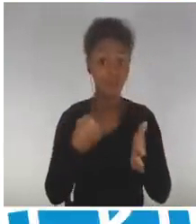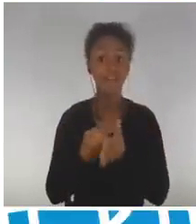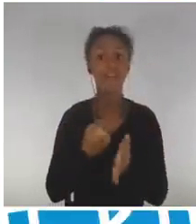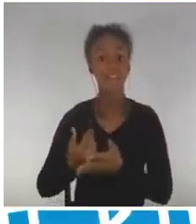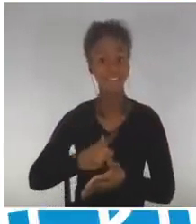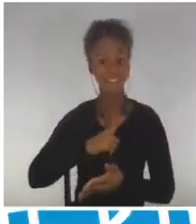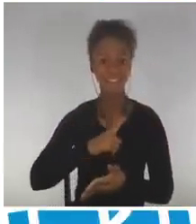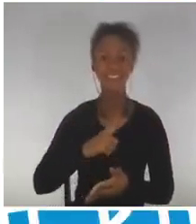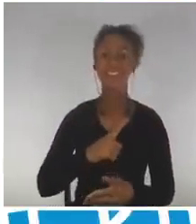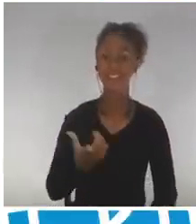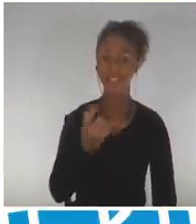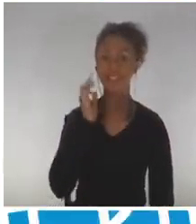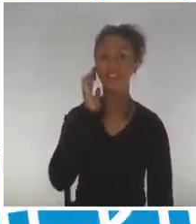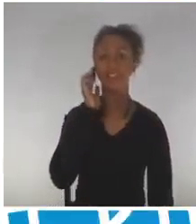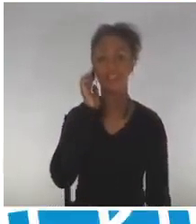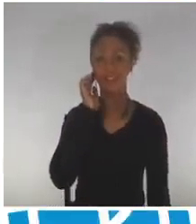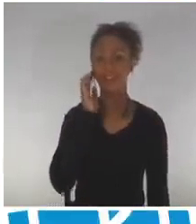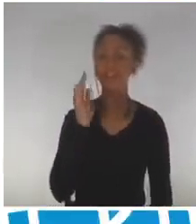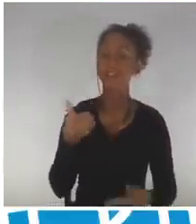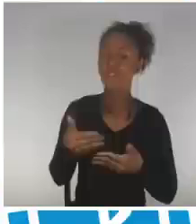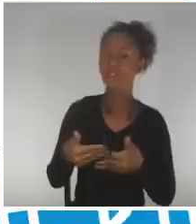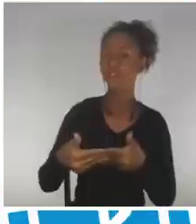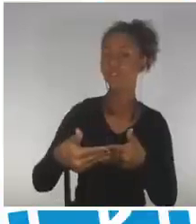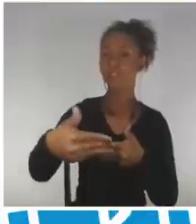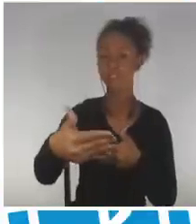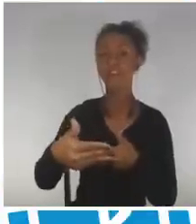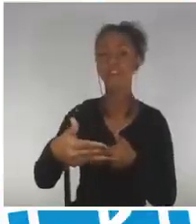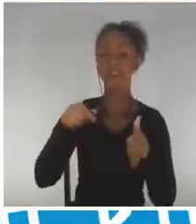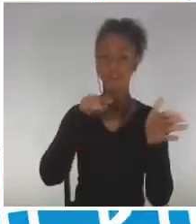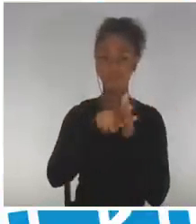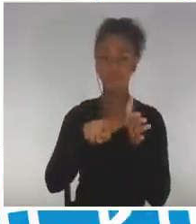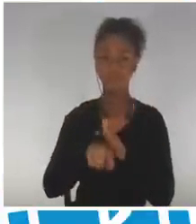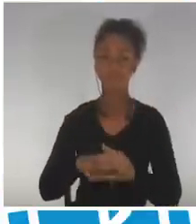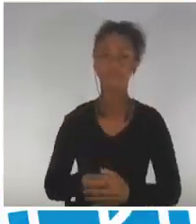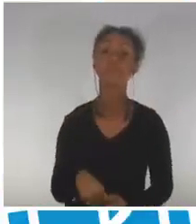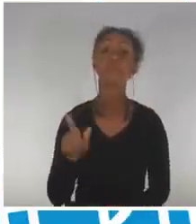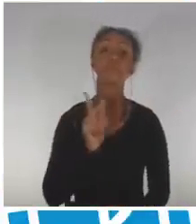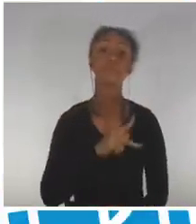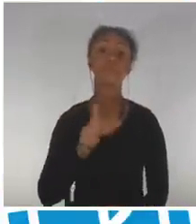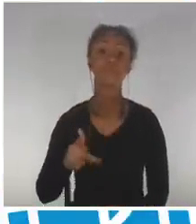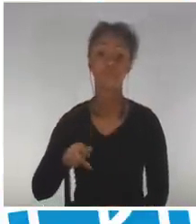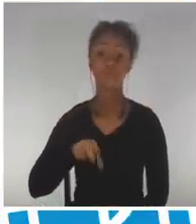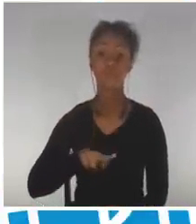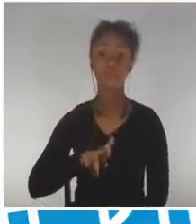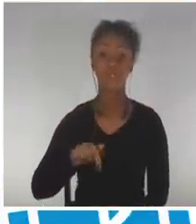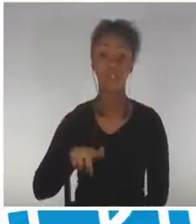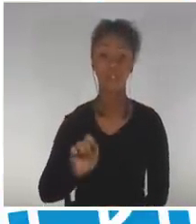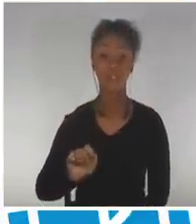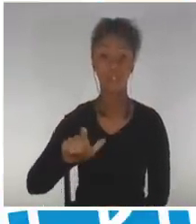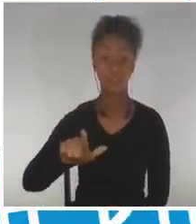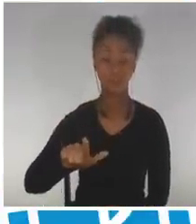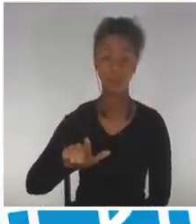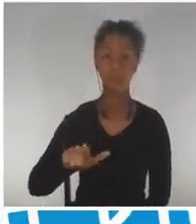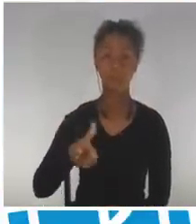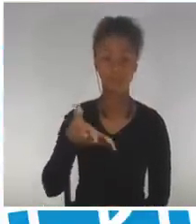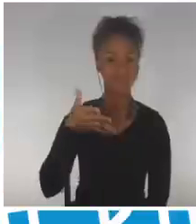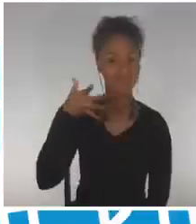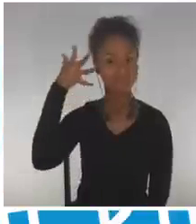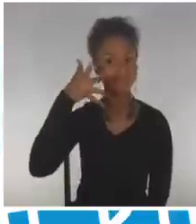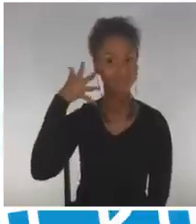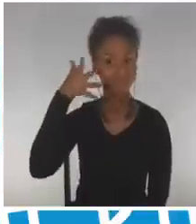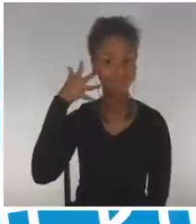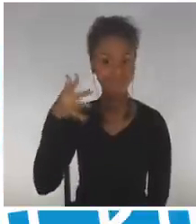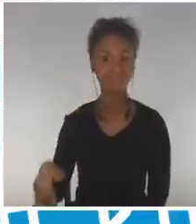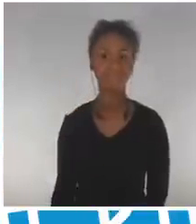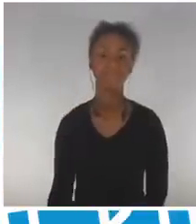pouco vamos passar para as perguntas. Professora Raquel Teixeira, a palavra está com você. Obrigada,